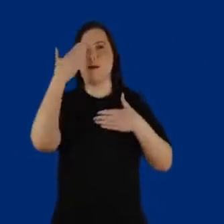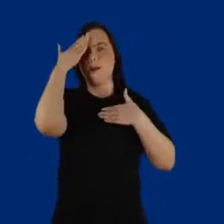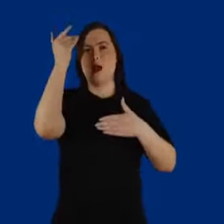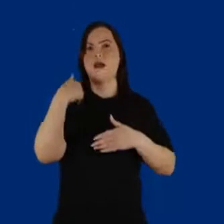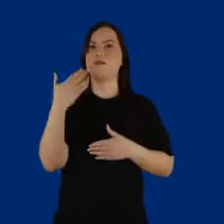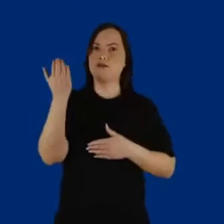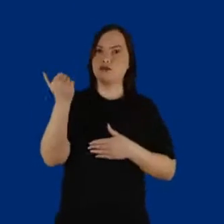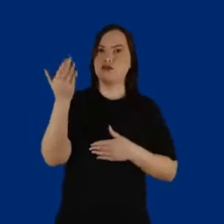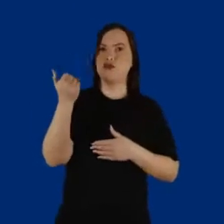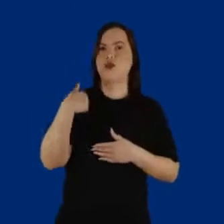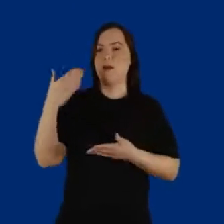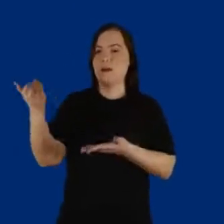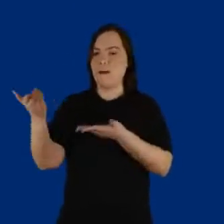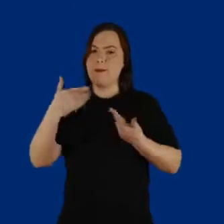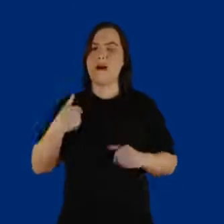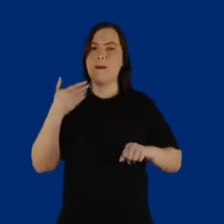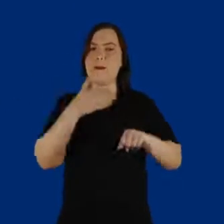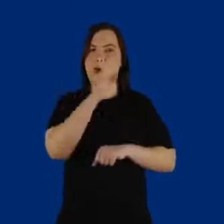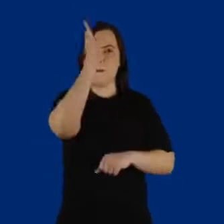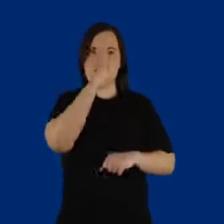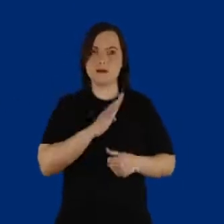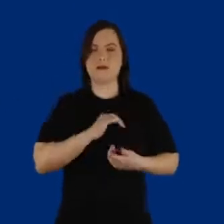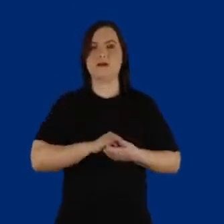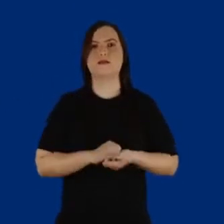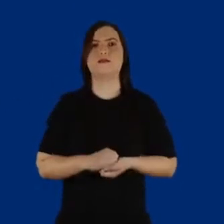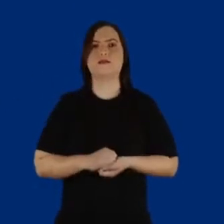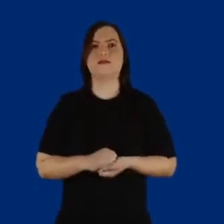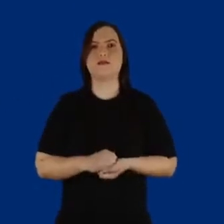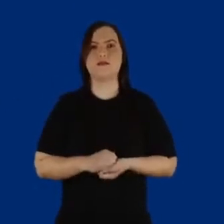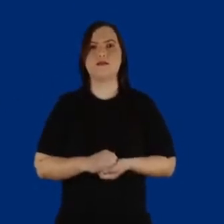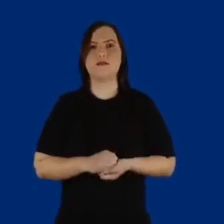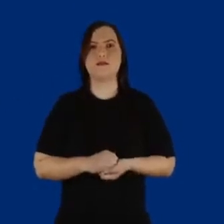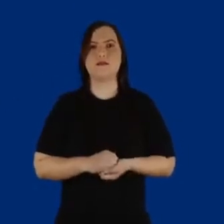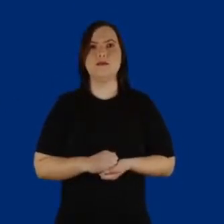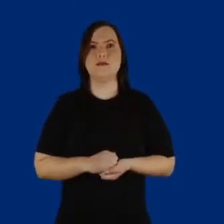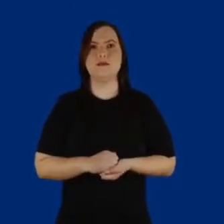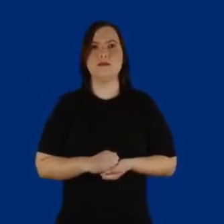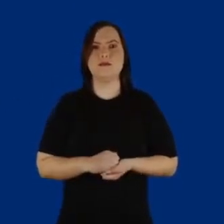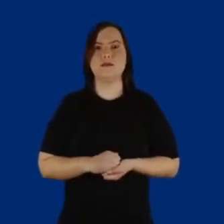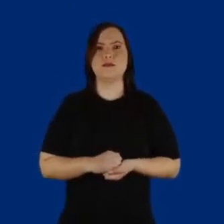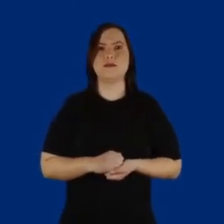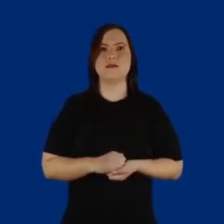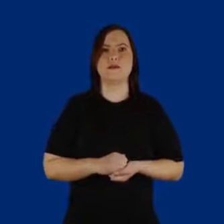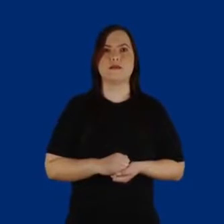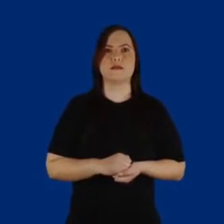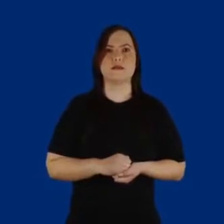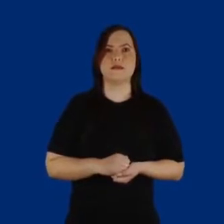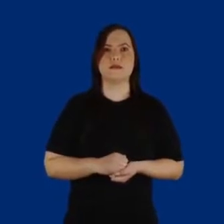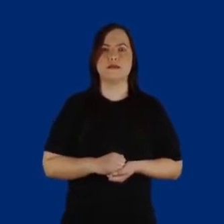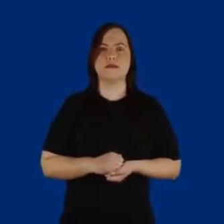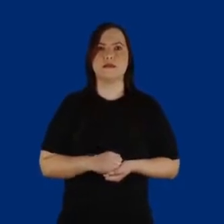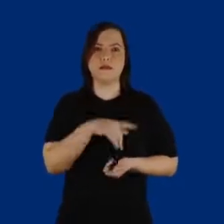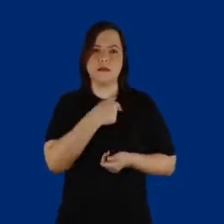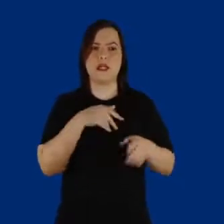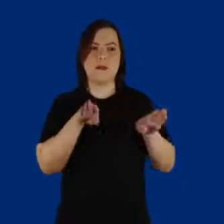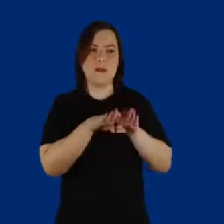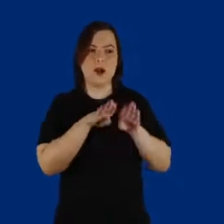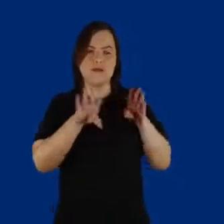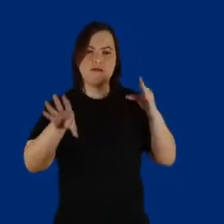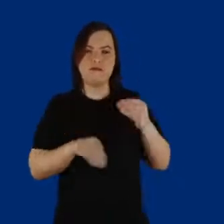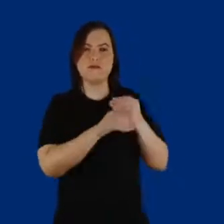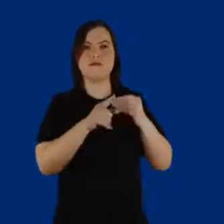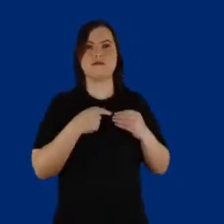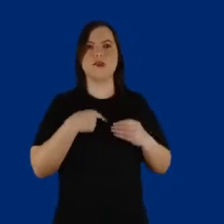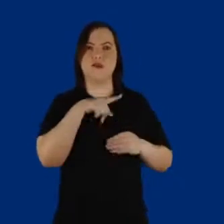me convidar para estar aqui com vocês no Brasil. Em nome do SESC, gostaria de agradecer as contribuições da Jesuan, do